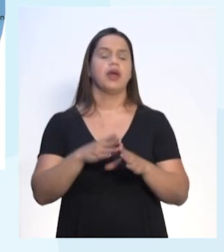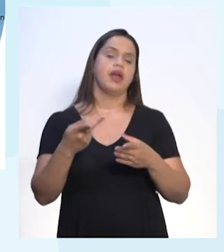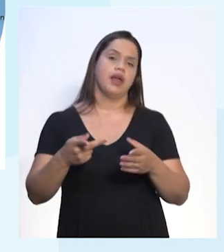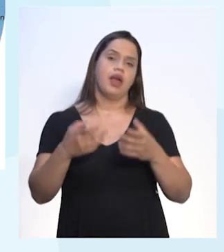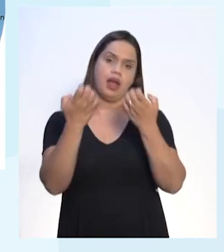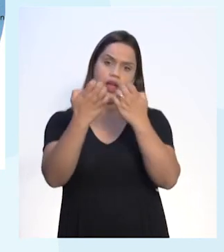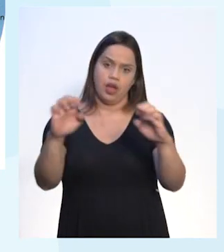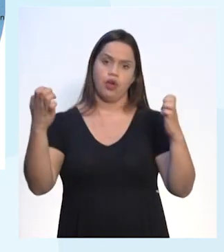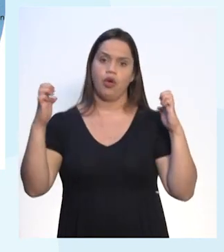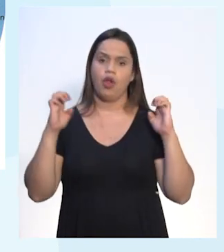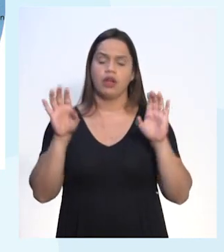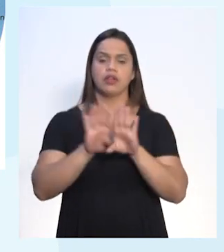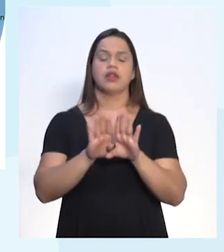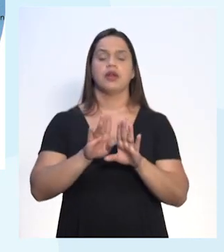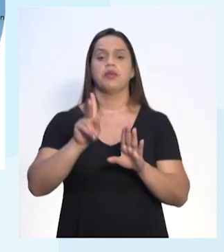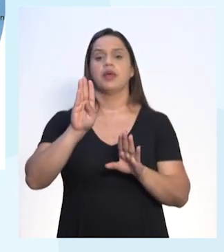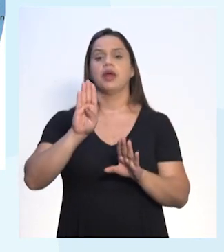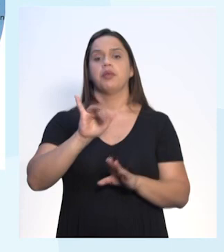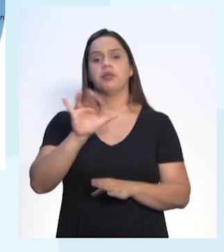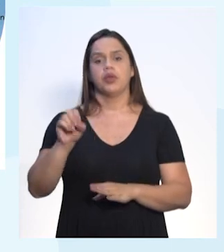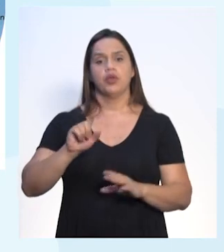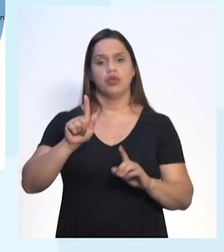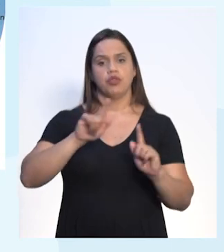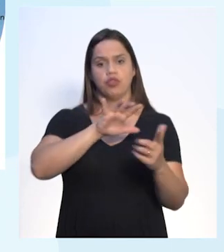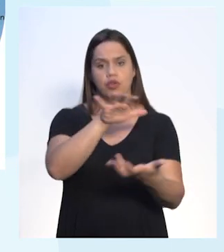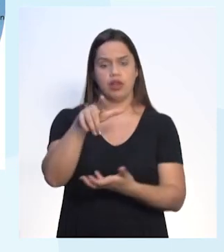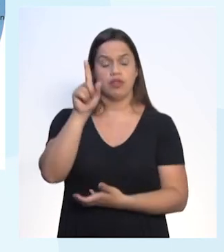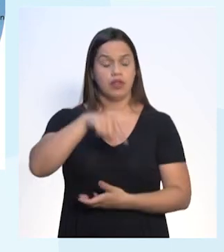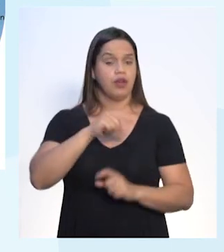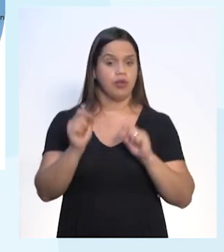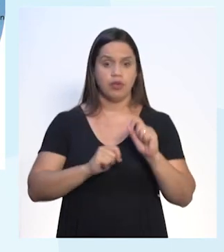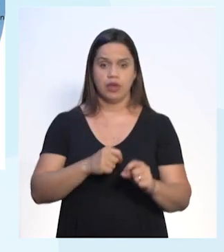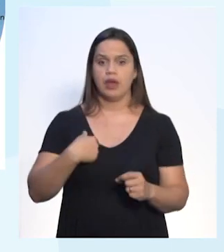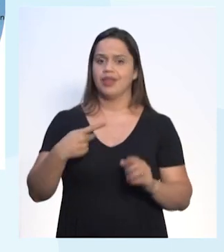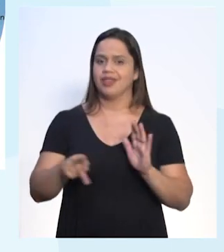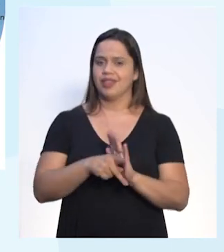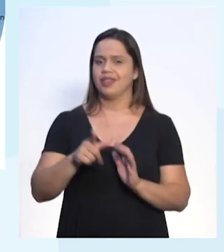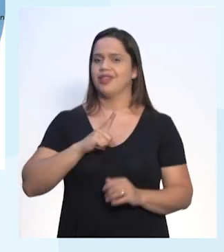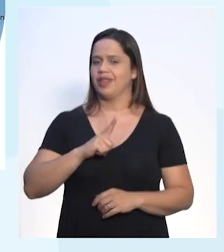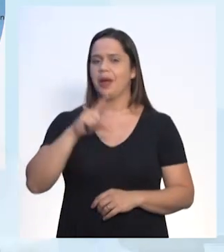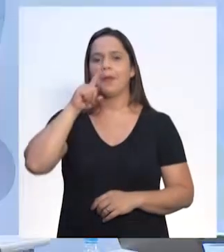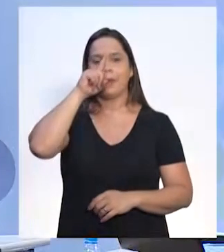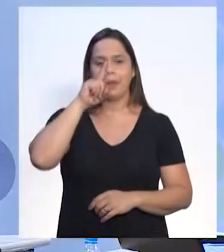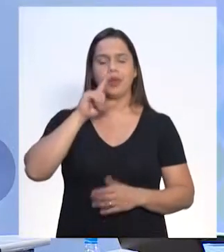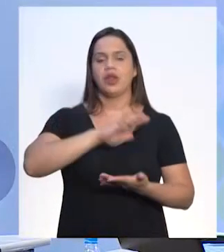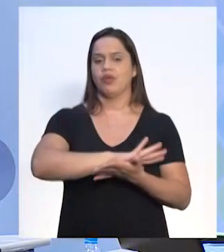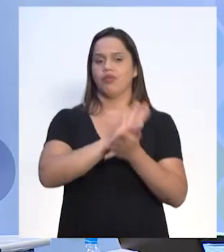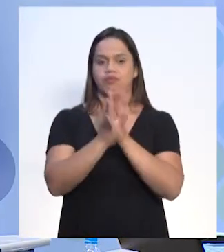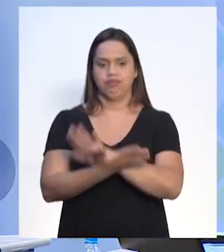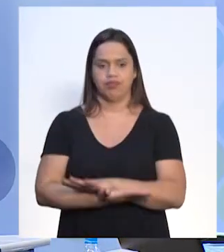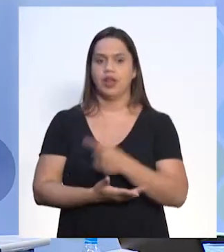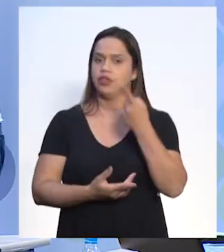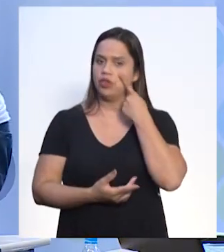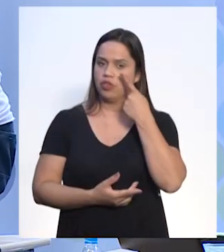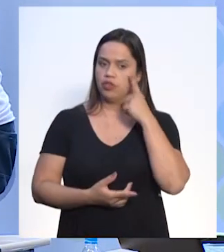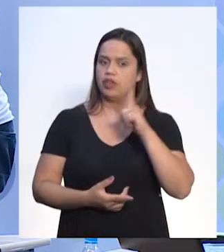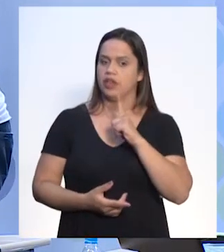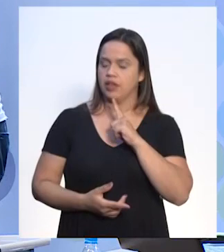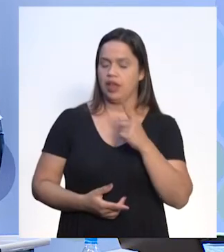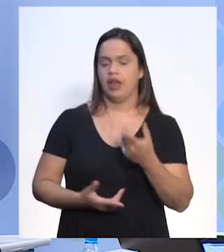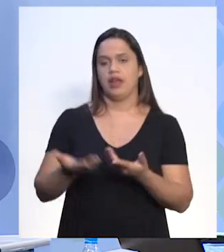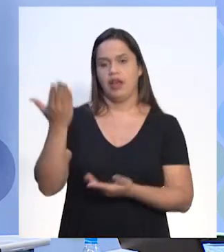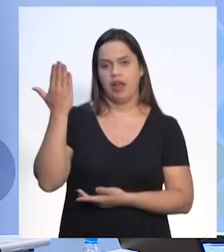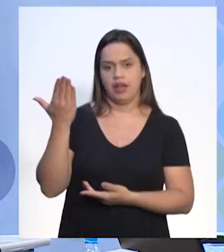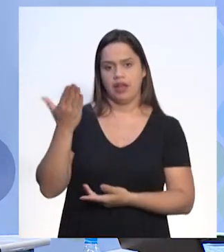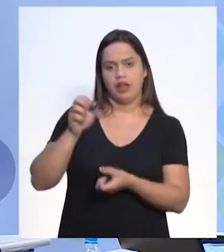ecológicos, né? Biogeográficos, né? Que são aqueles que são ameaçados de destruição. Então, a gente observa aqui no